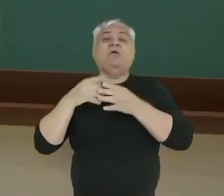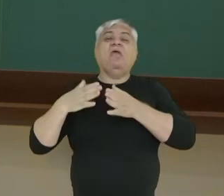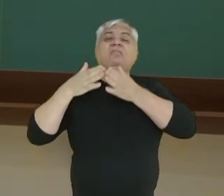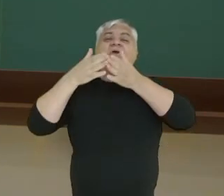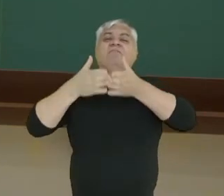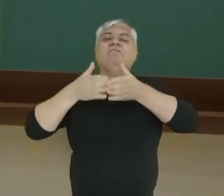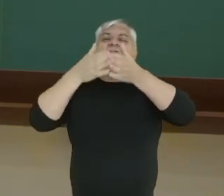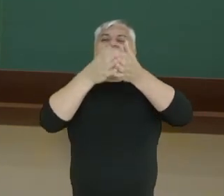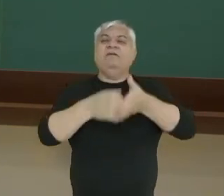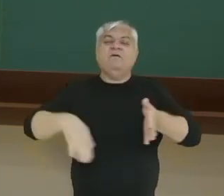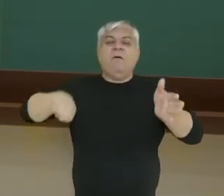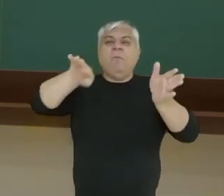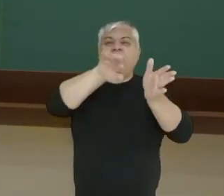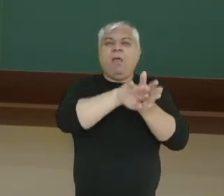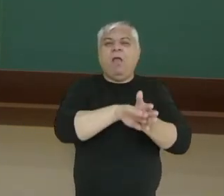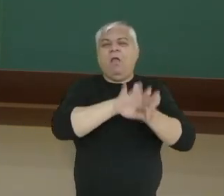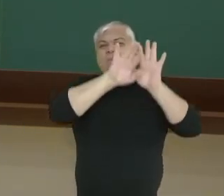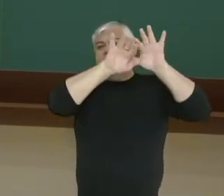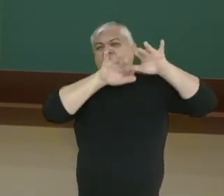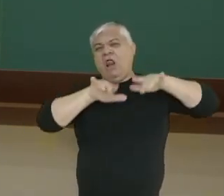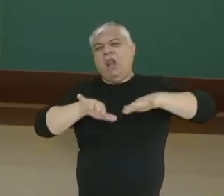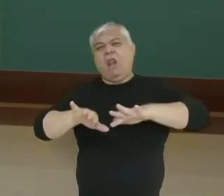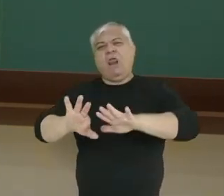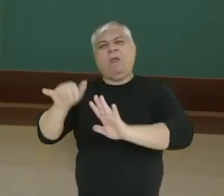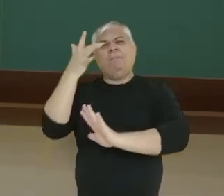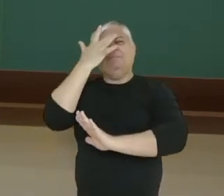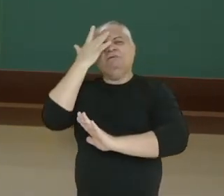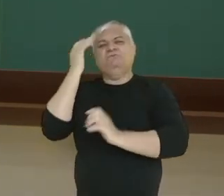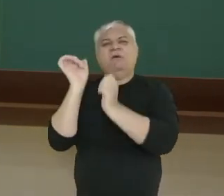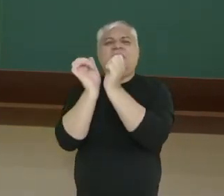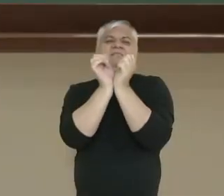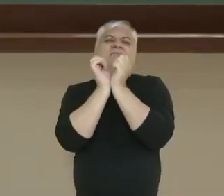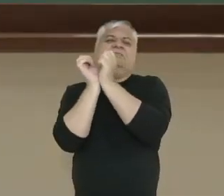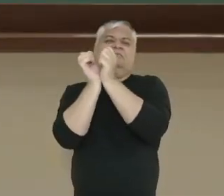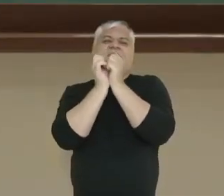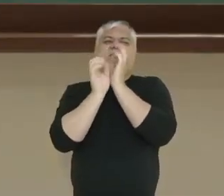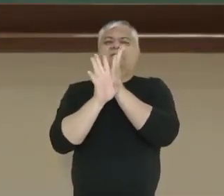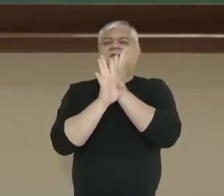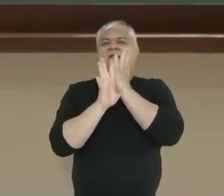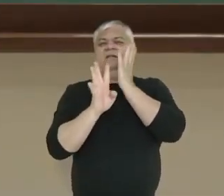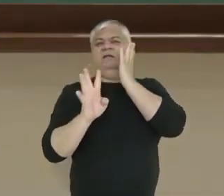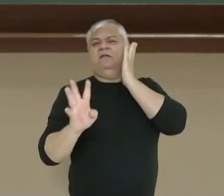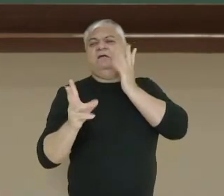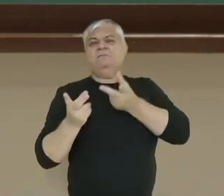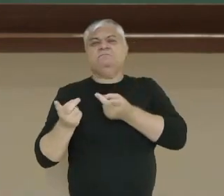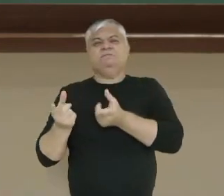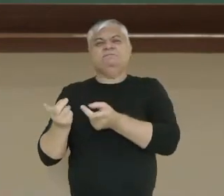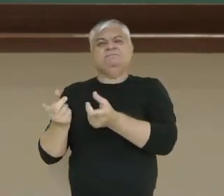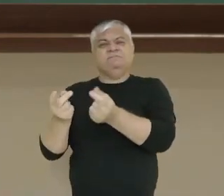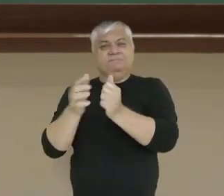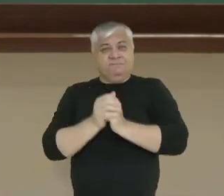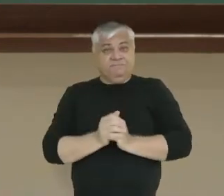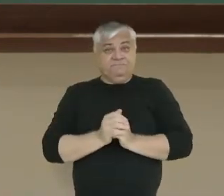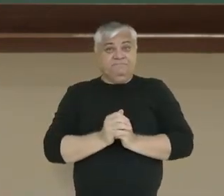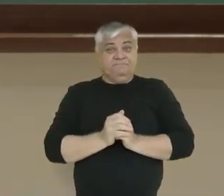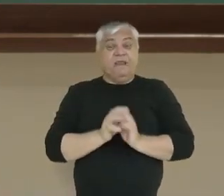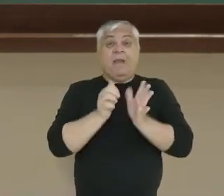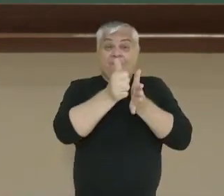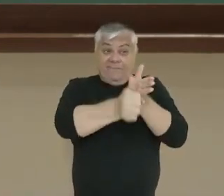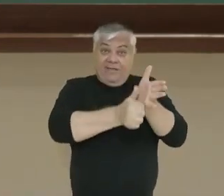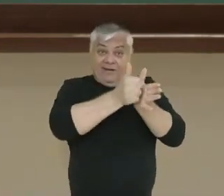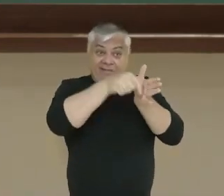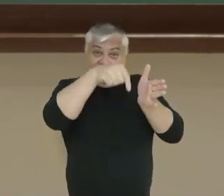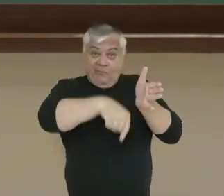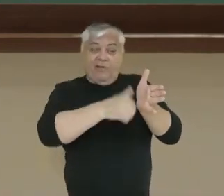um contato, um fluxo muito grande de processos de escravizados. Inclusive, é em Paranaguá que vai